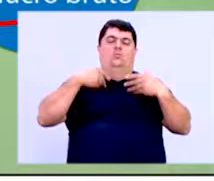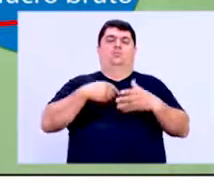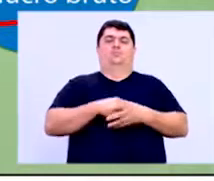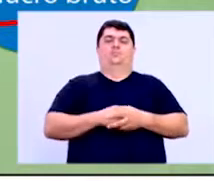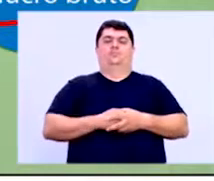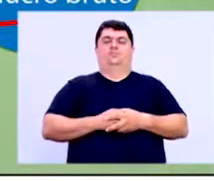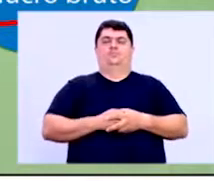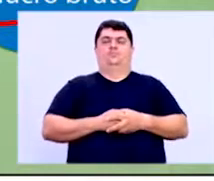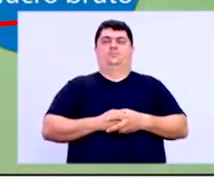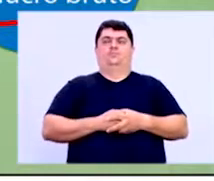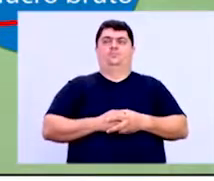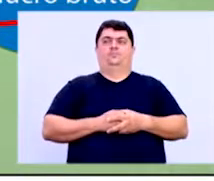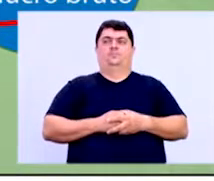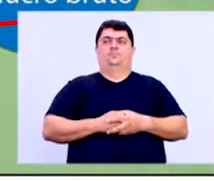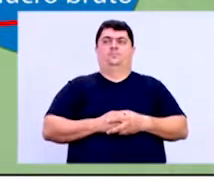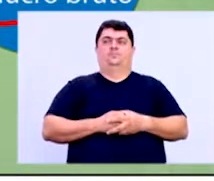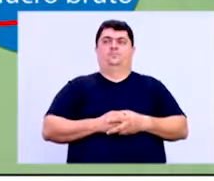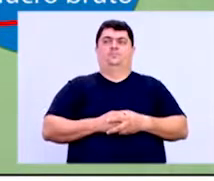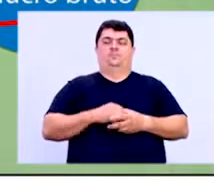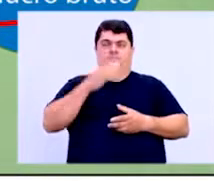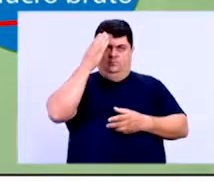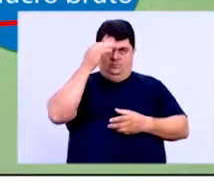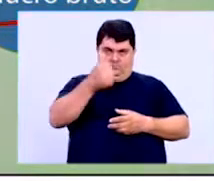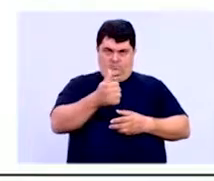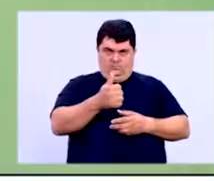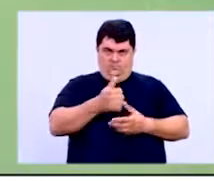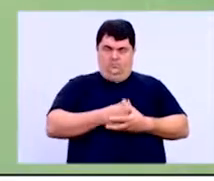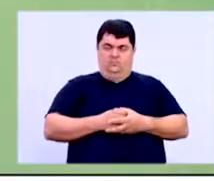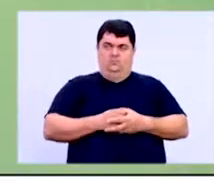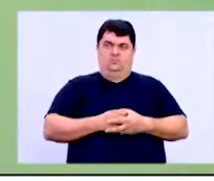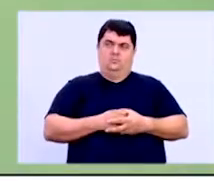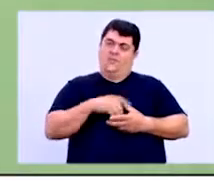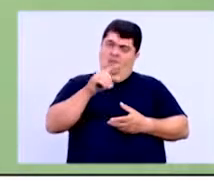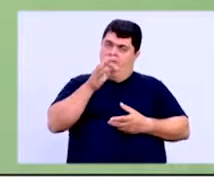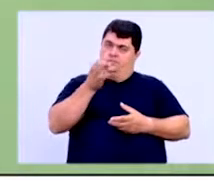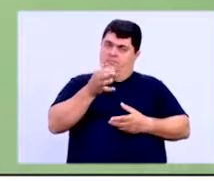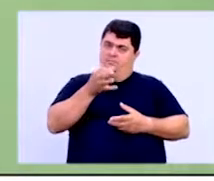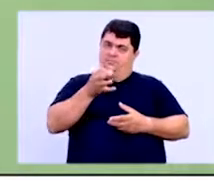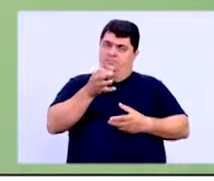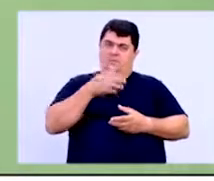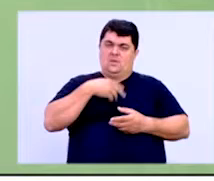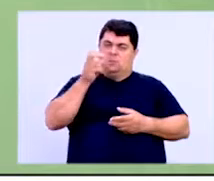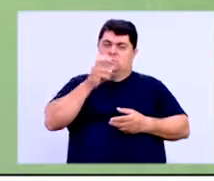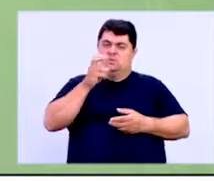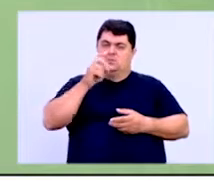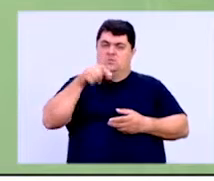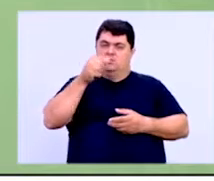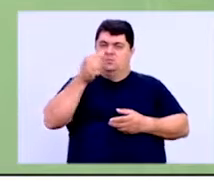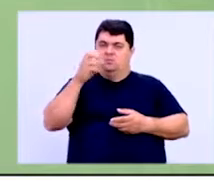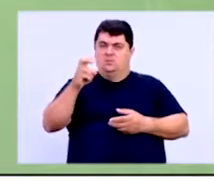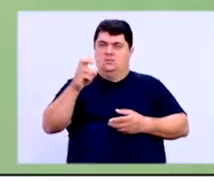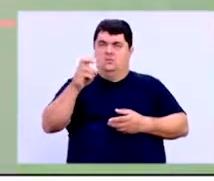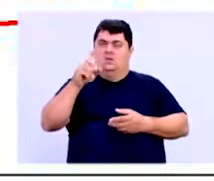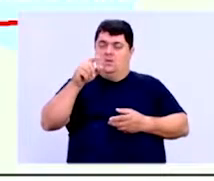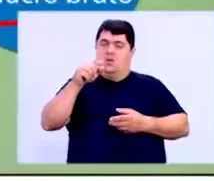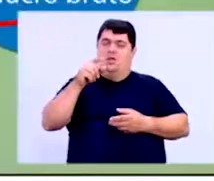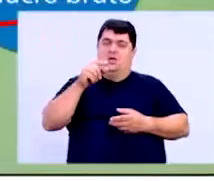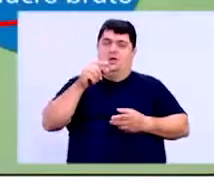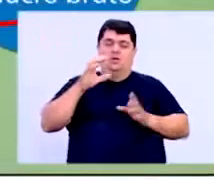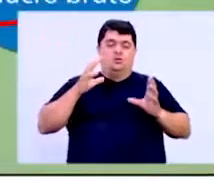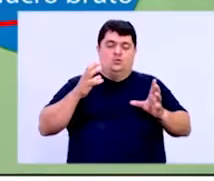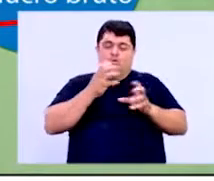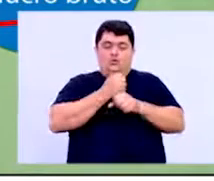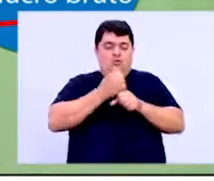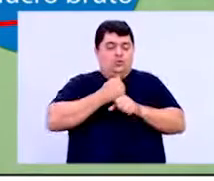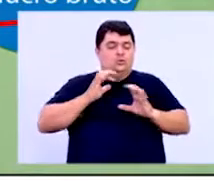lucro bruta. Entendeu? É isso aí. Então, esse 55,65 é exatamente